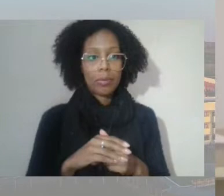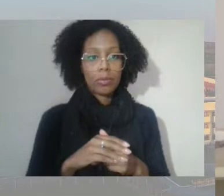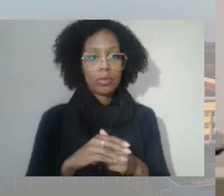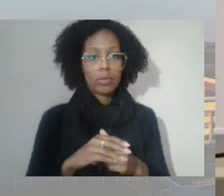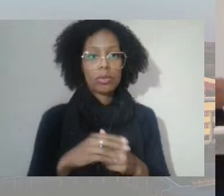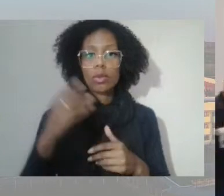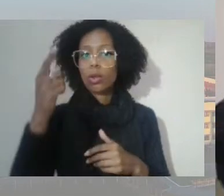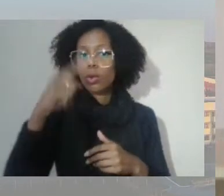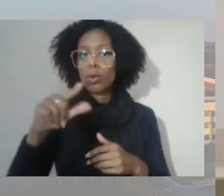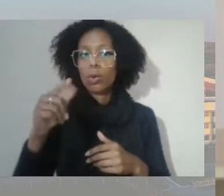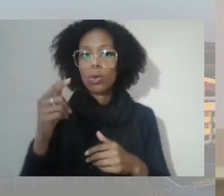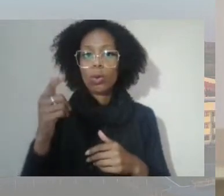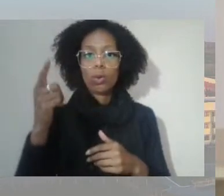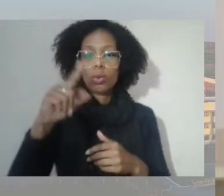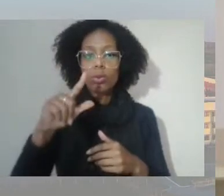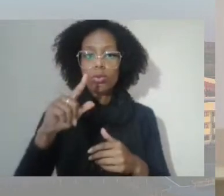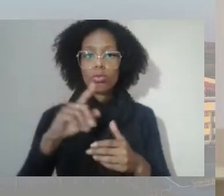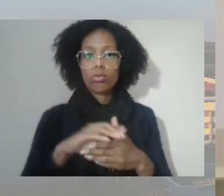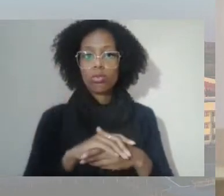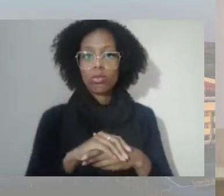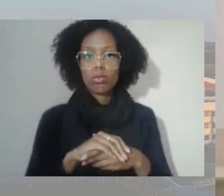Mais um docente.